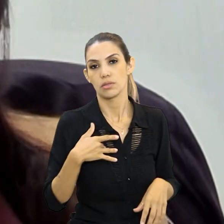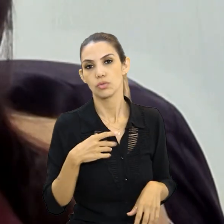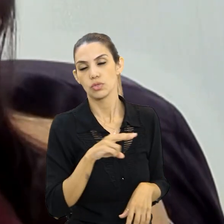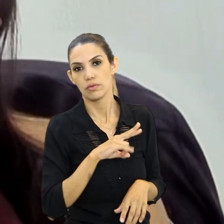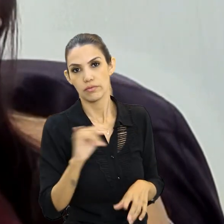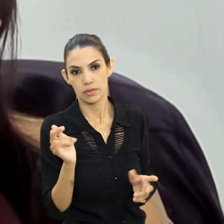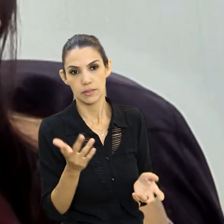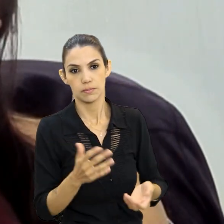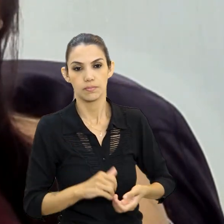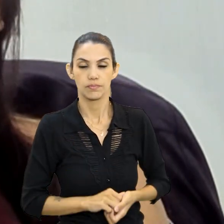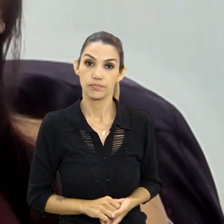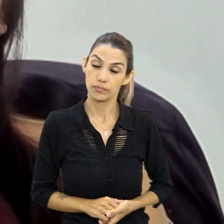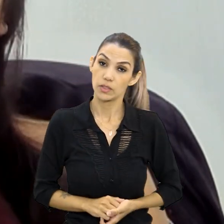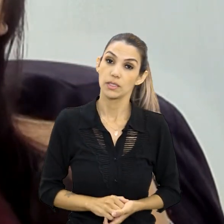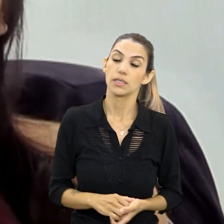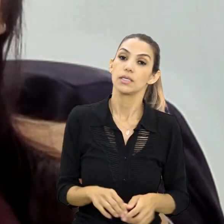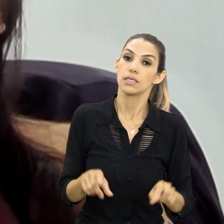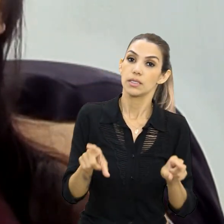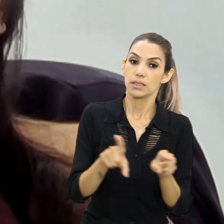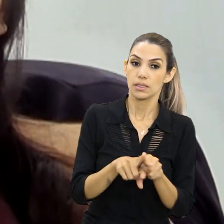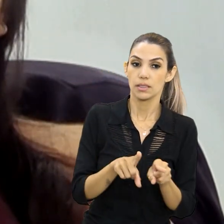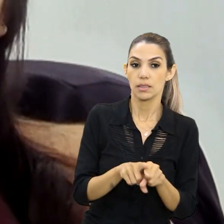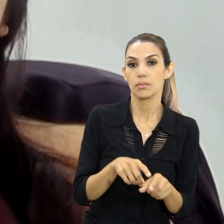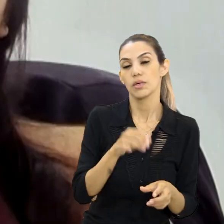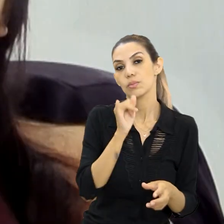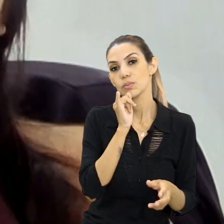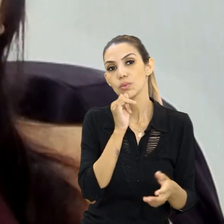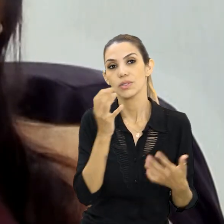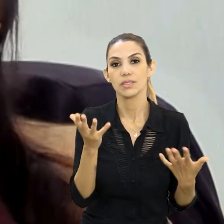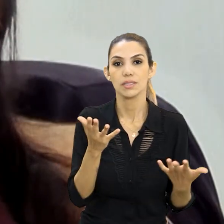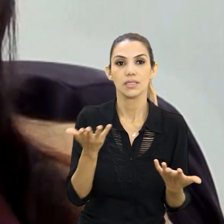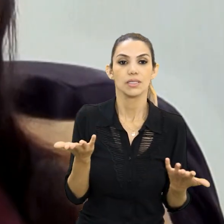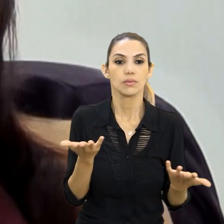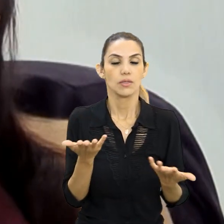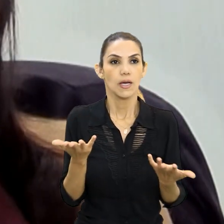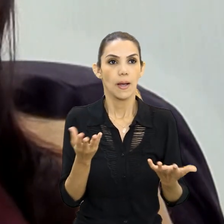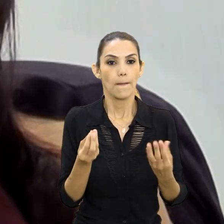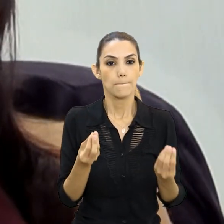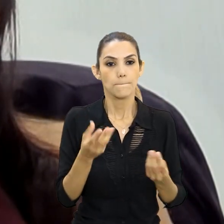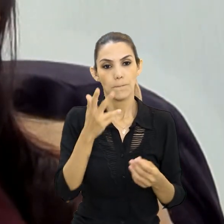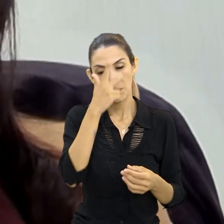a gente também tem uma outra questão que é, às vezes, a dificuldade de adesão.